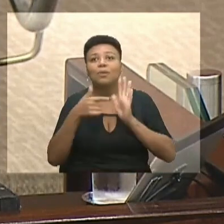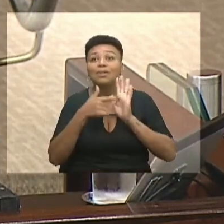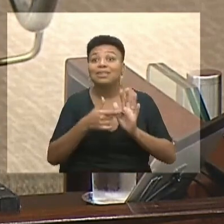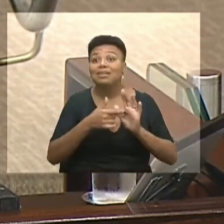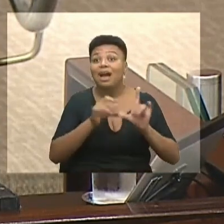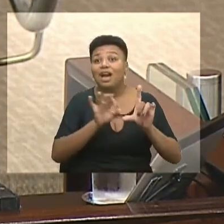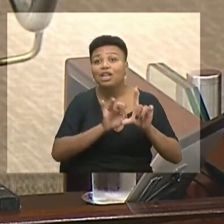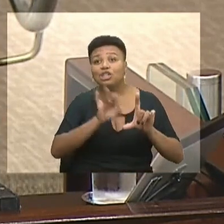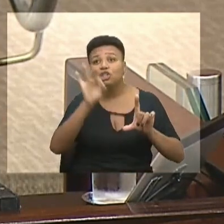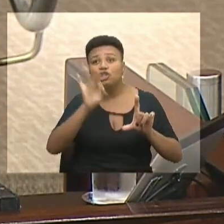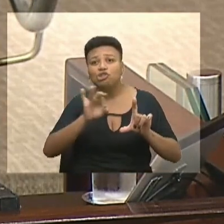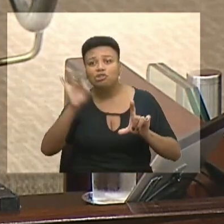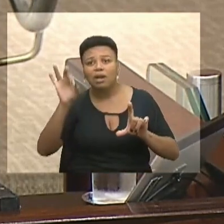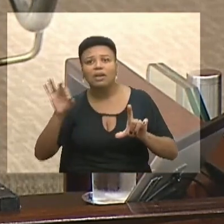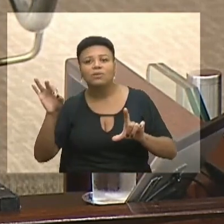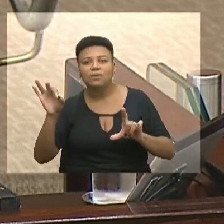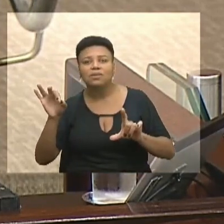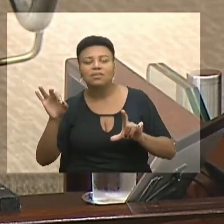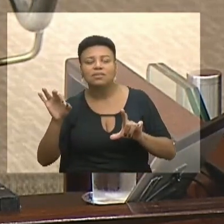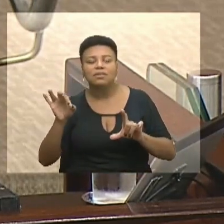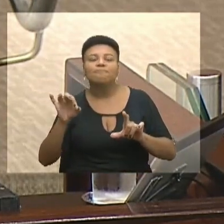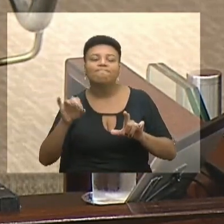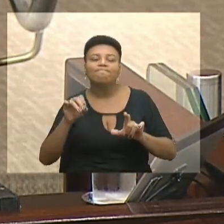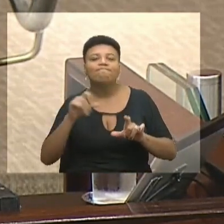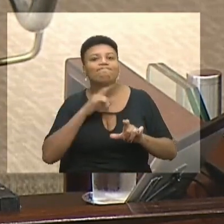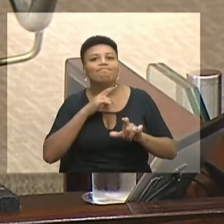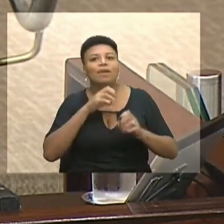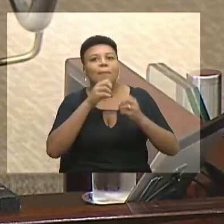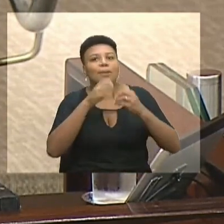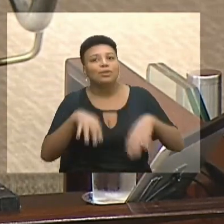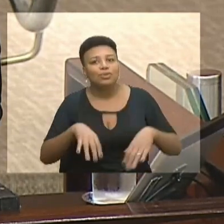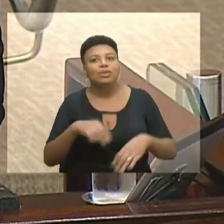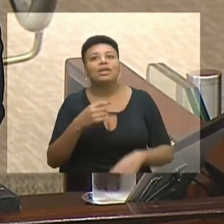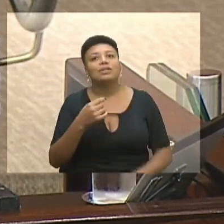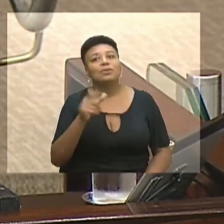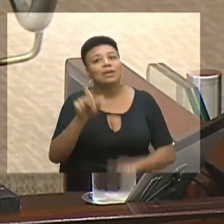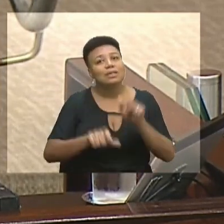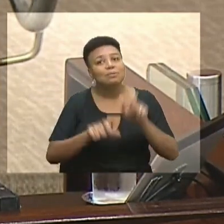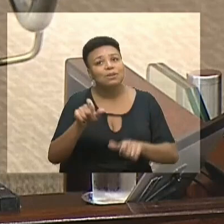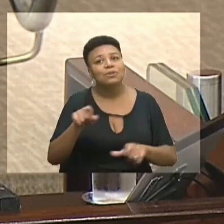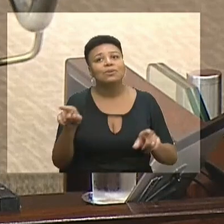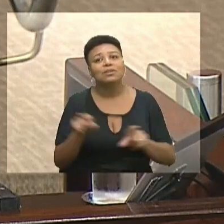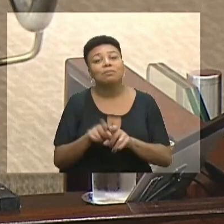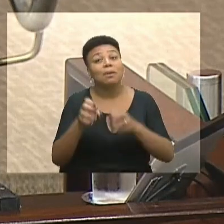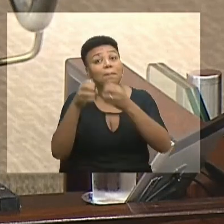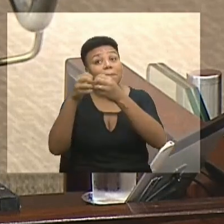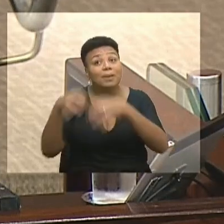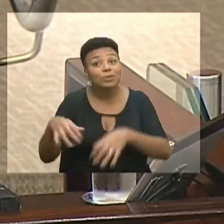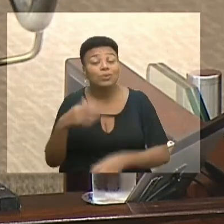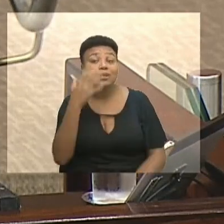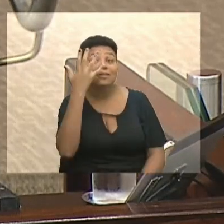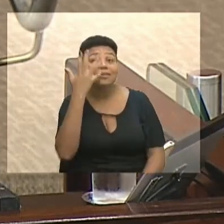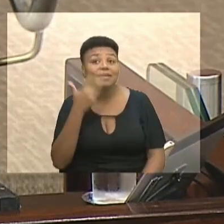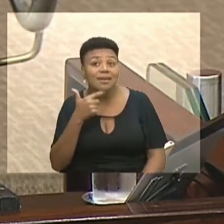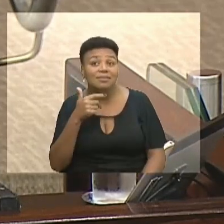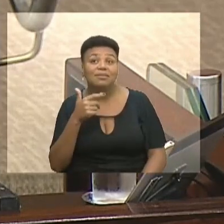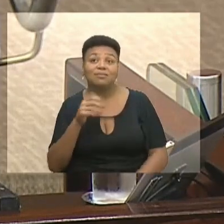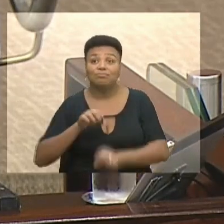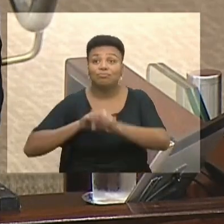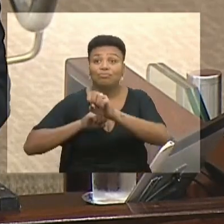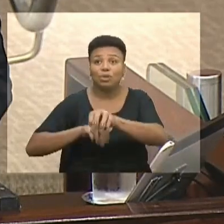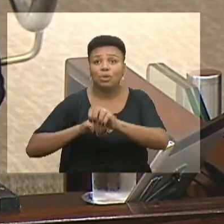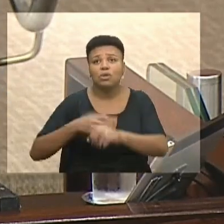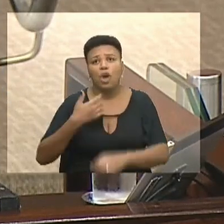a custa das pessoas a custa das crianças no caso da educação e eu quero